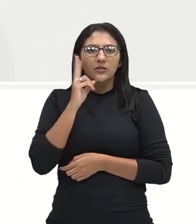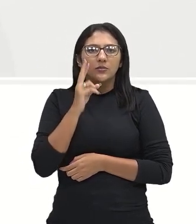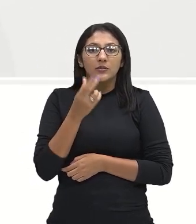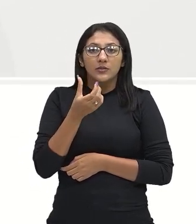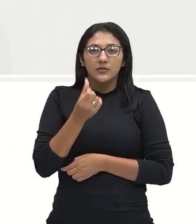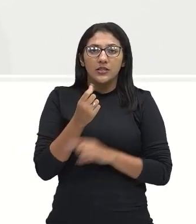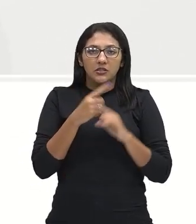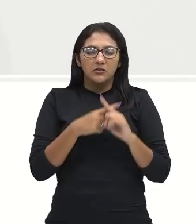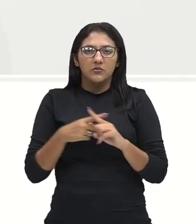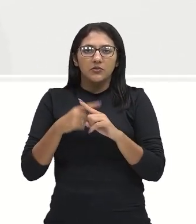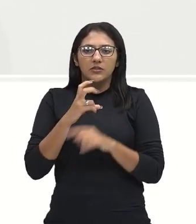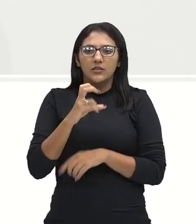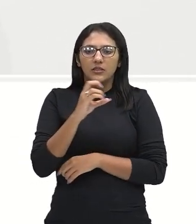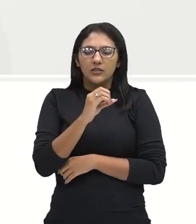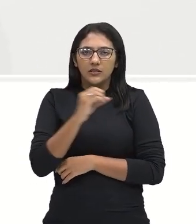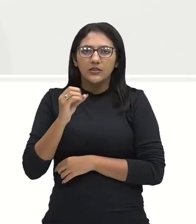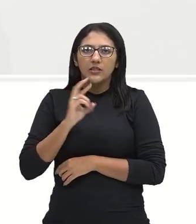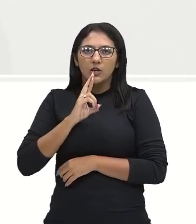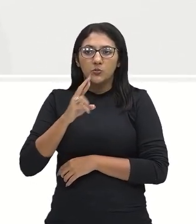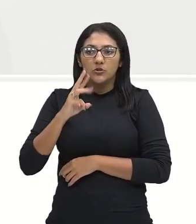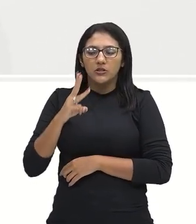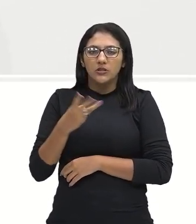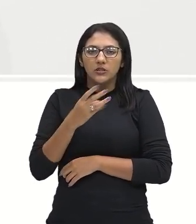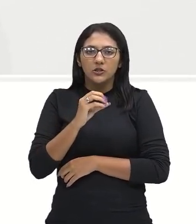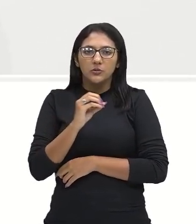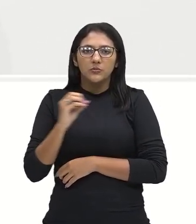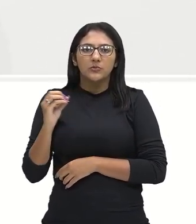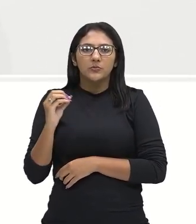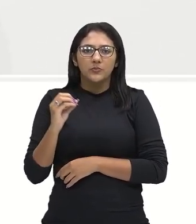500 é 3.000.